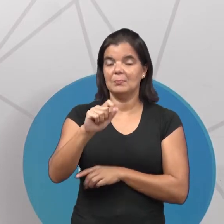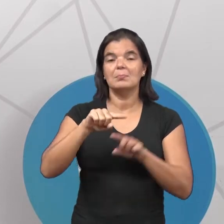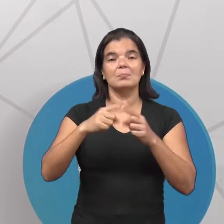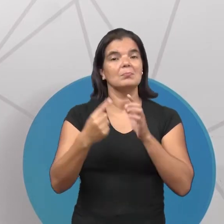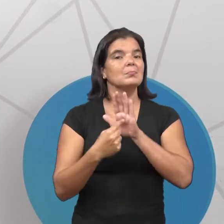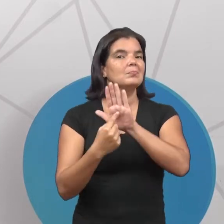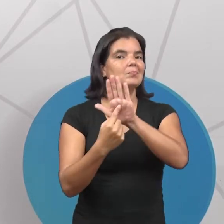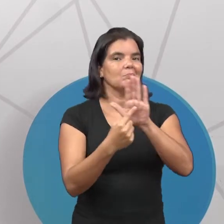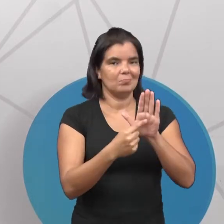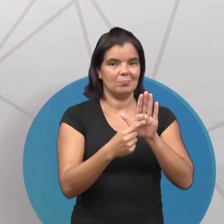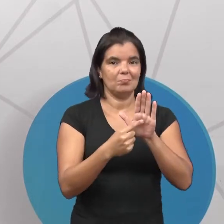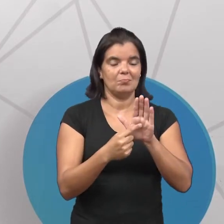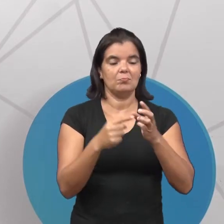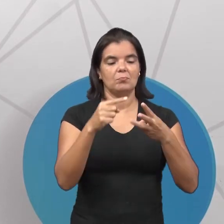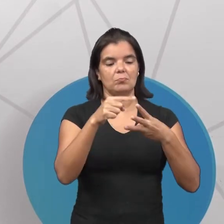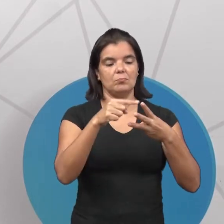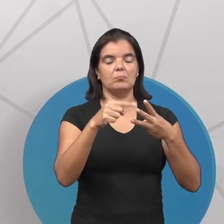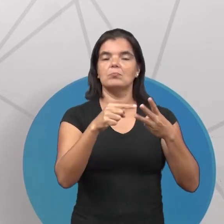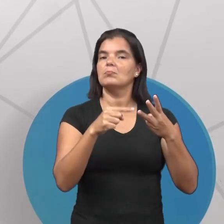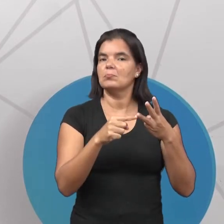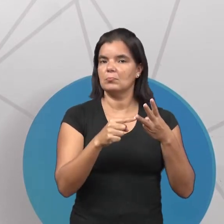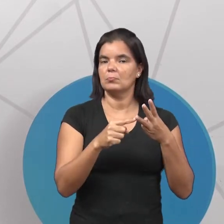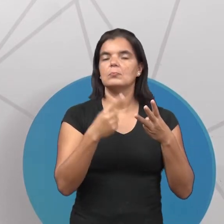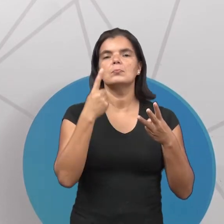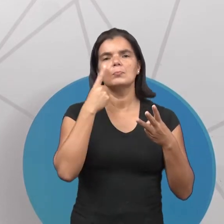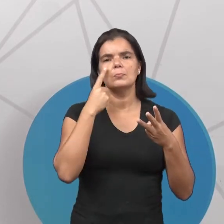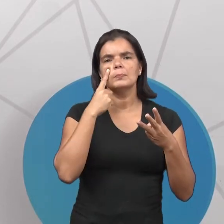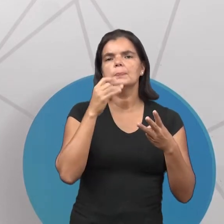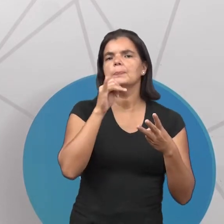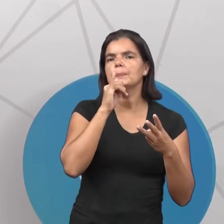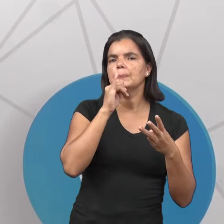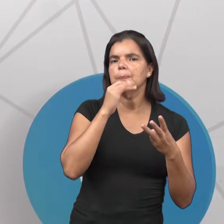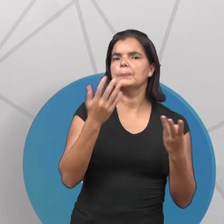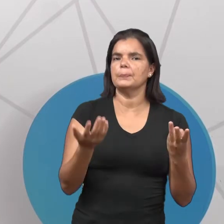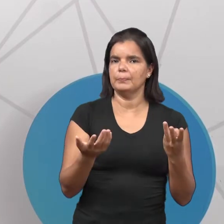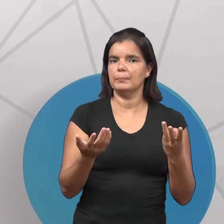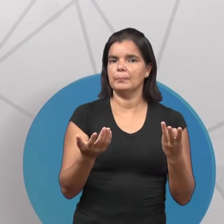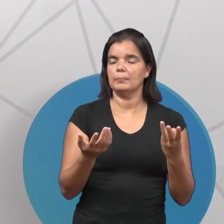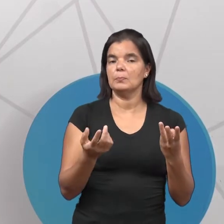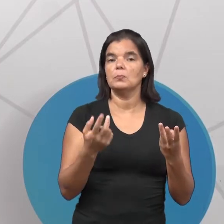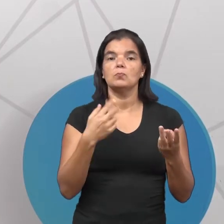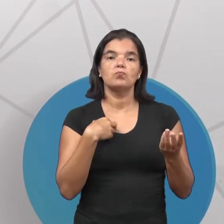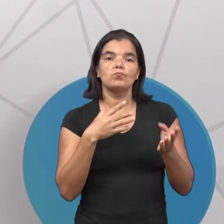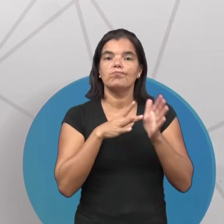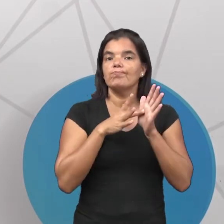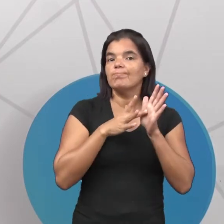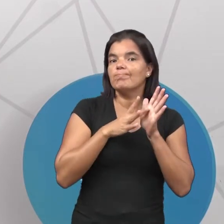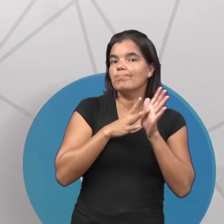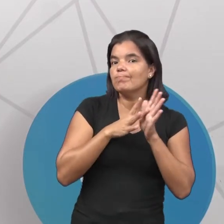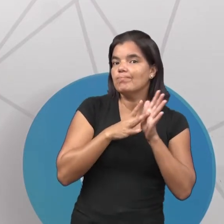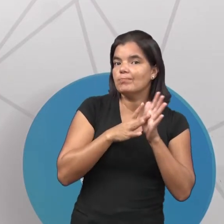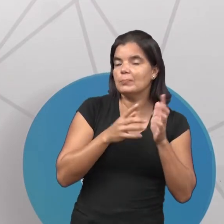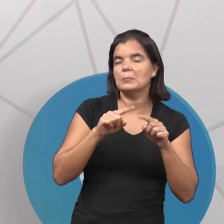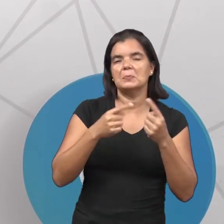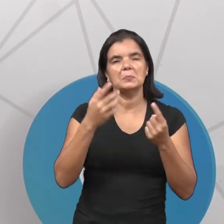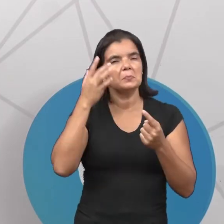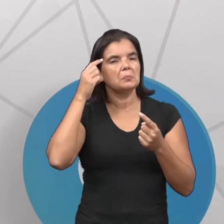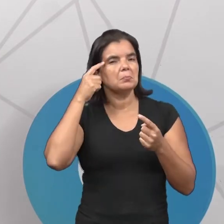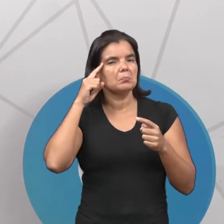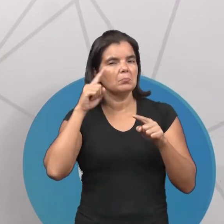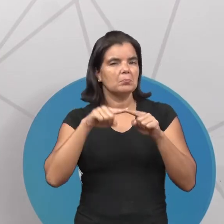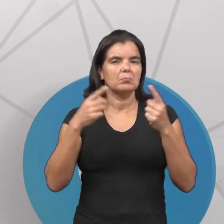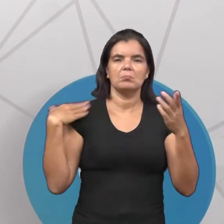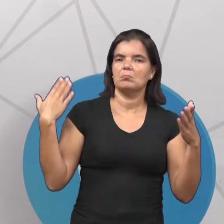obra de arte em 3 dimensões. Ele vai ser, no caso, apenas uma simulação. Quando nós passeamos